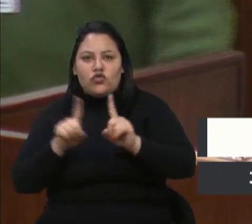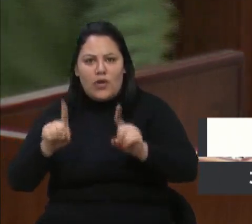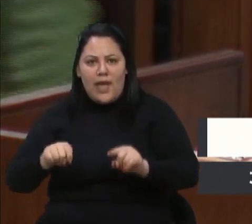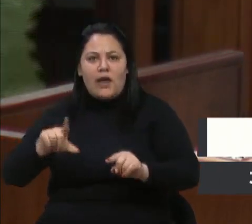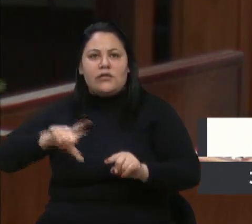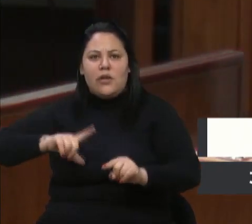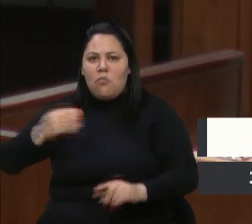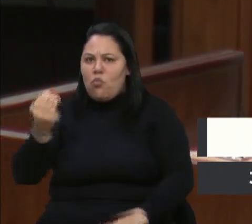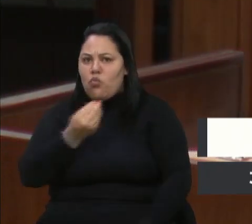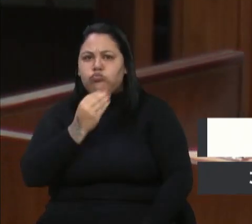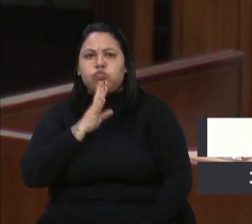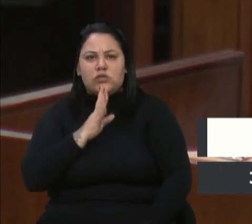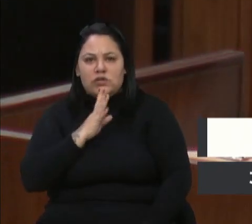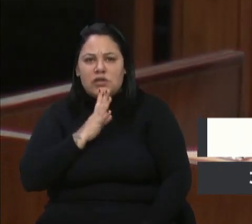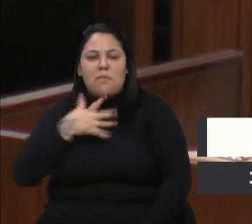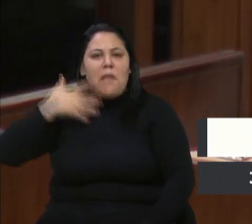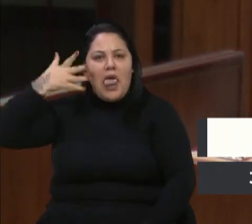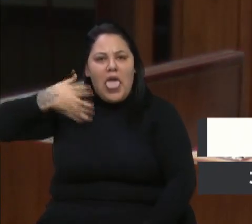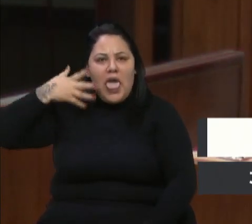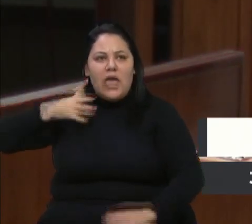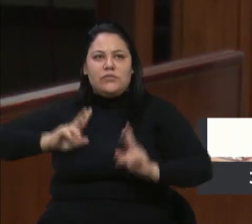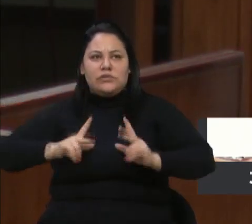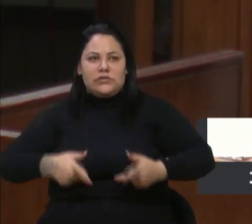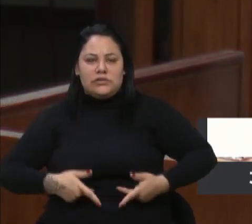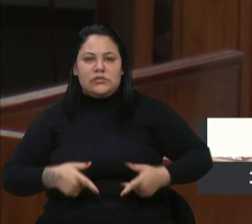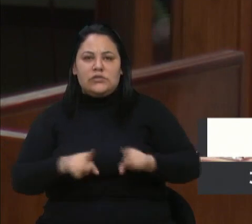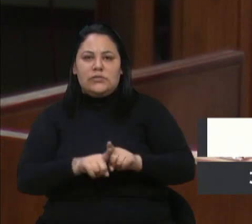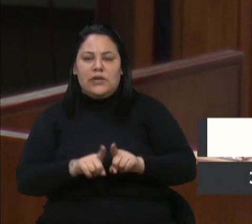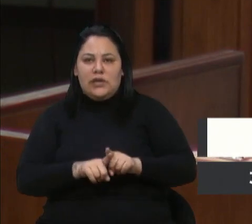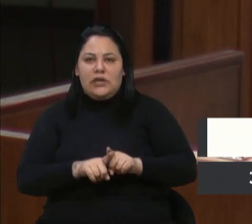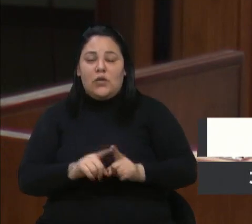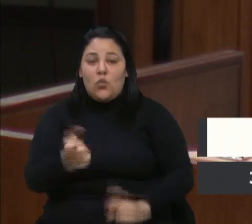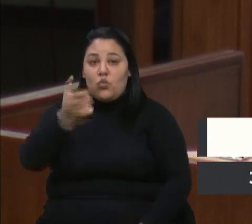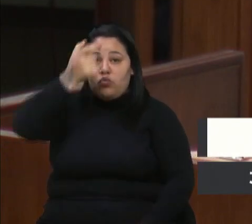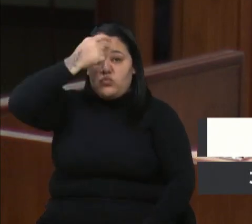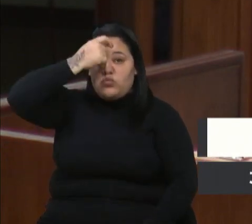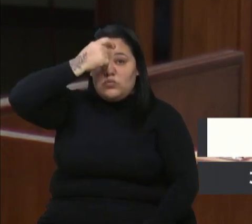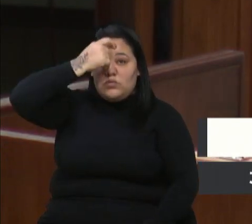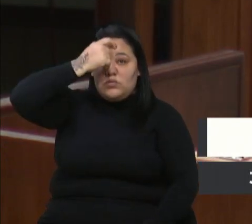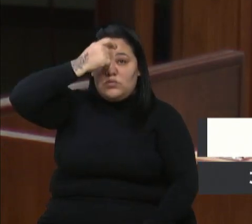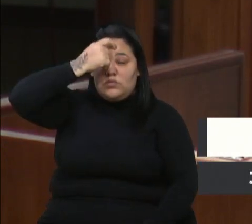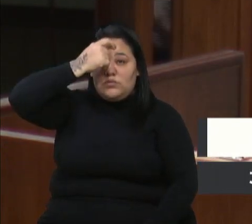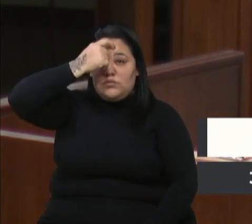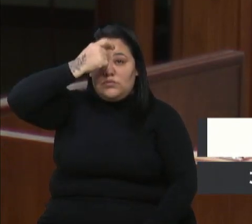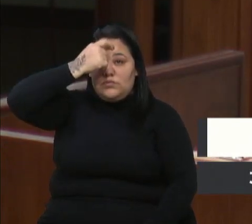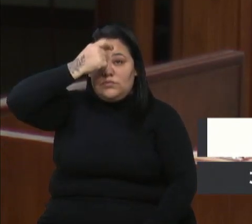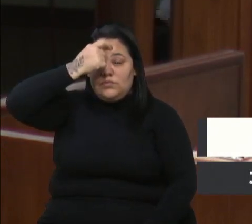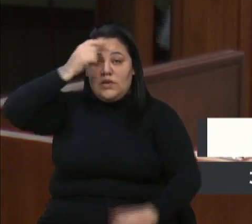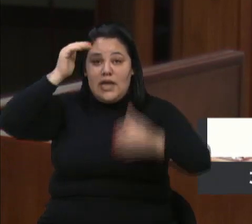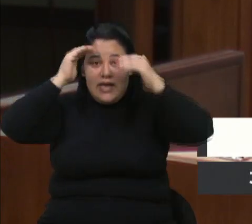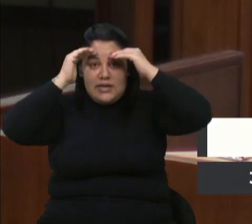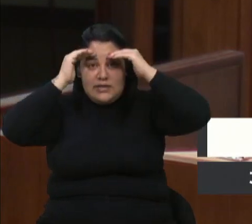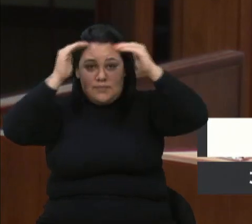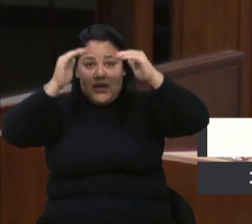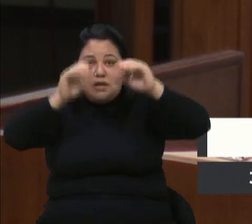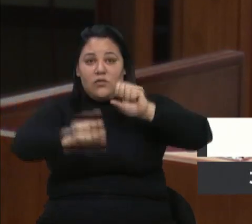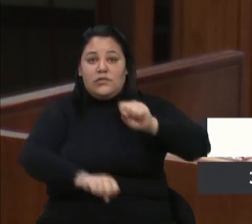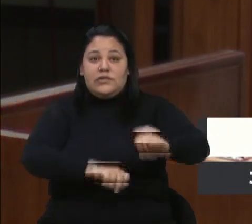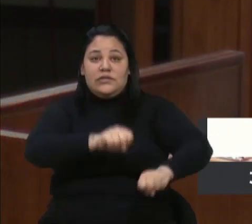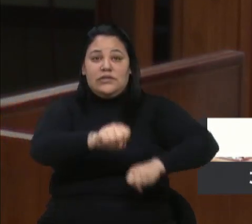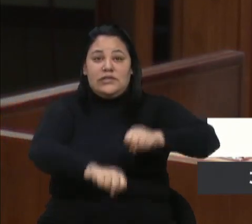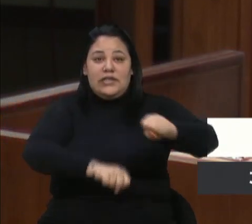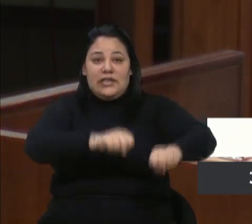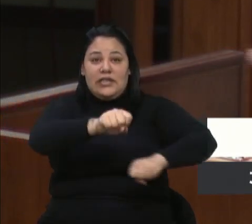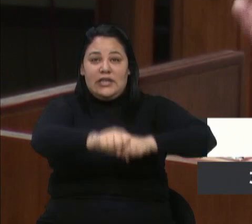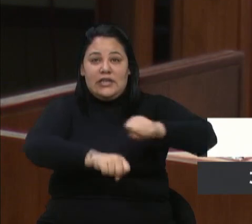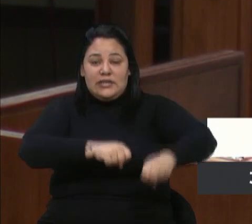com palestras, humanização, conscientização, mais respeito aos ciclistas, faixas